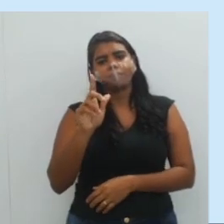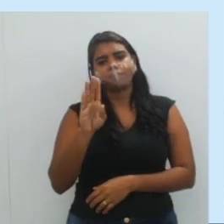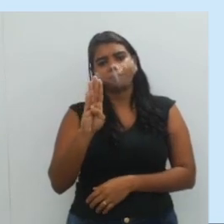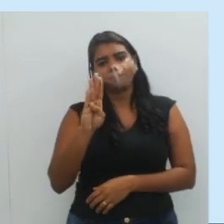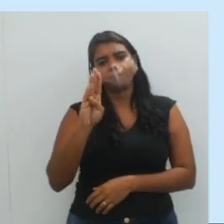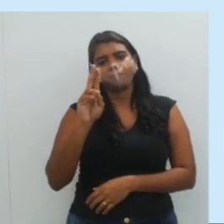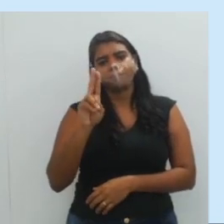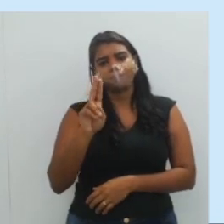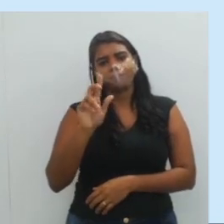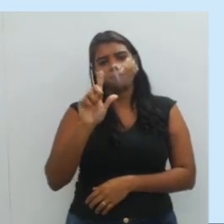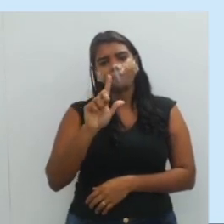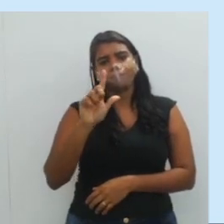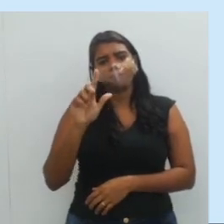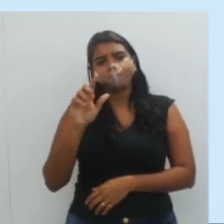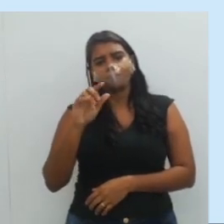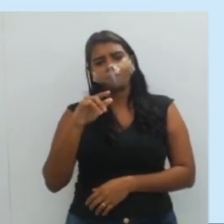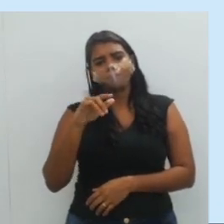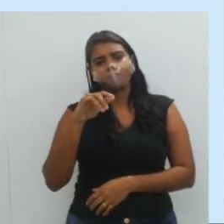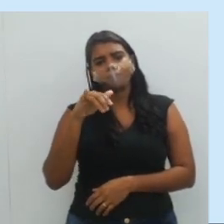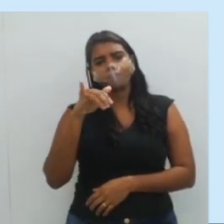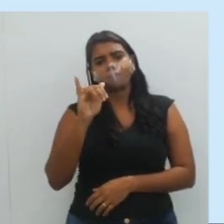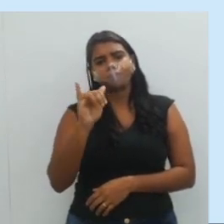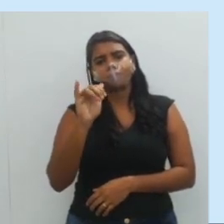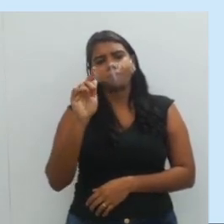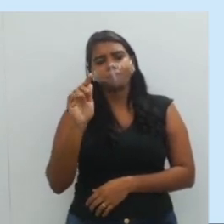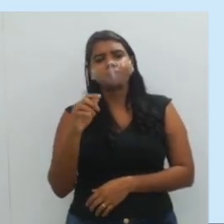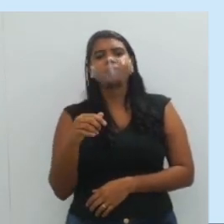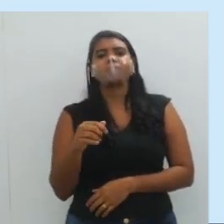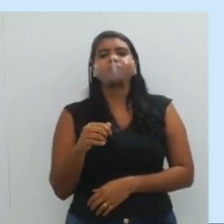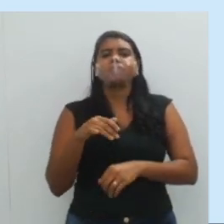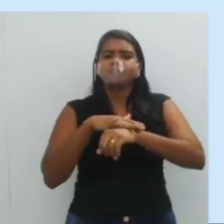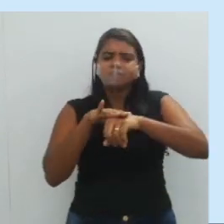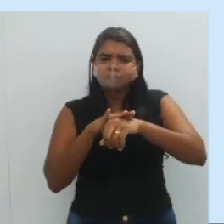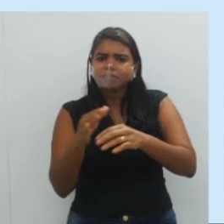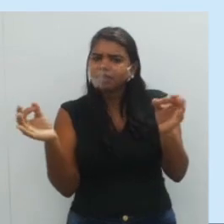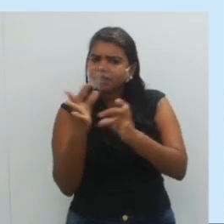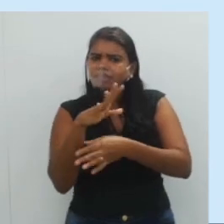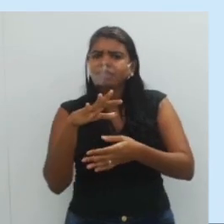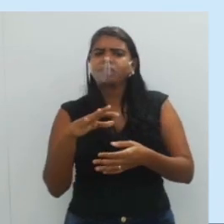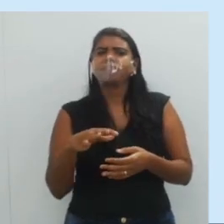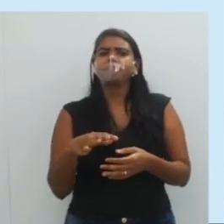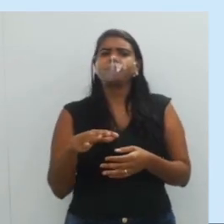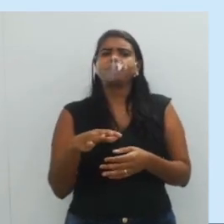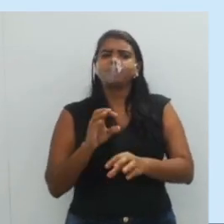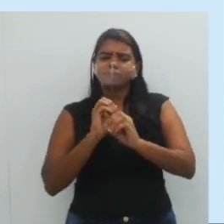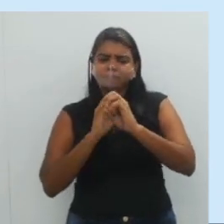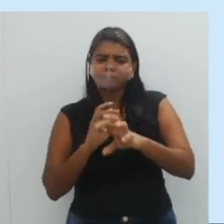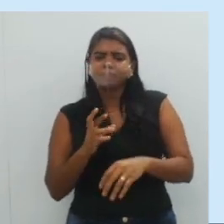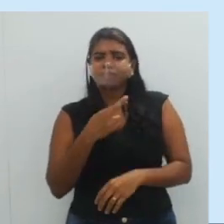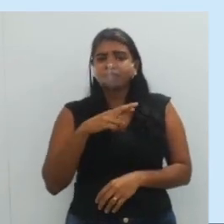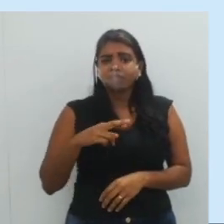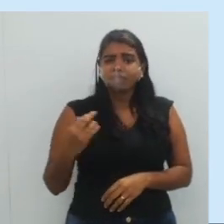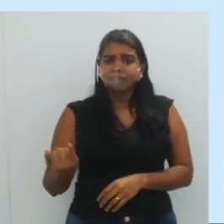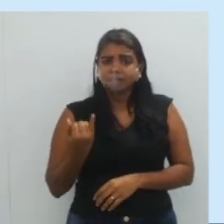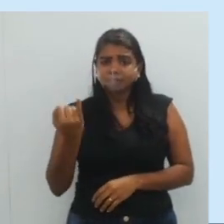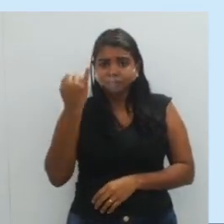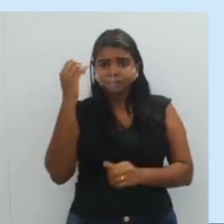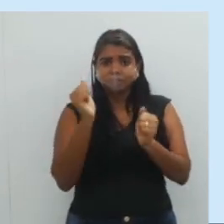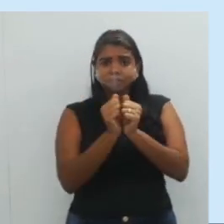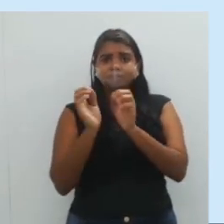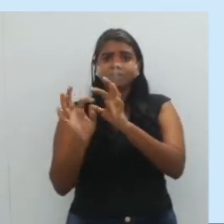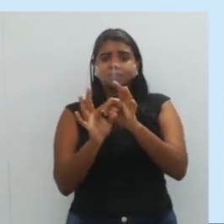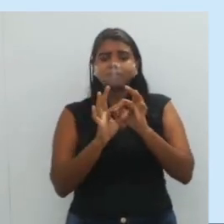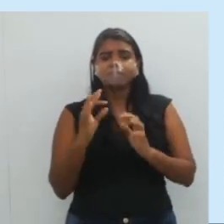certo? Temos que conversar, temos que lutar para acabar esse mal. Então, ensino religioso e bullying. E é